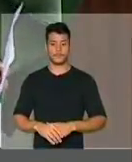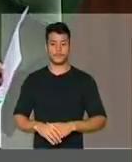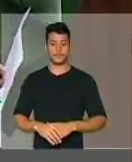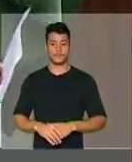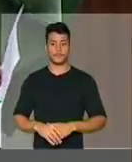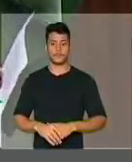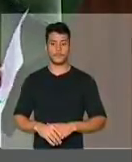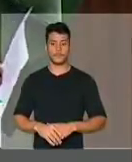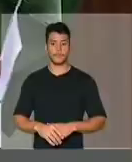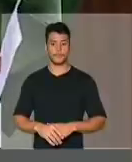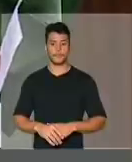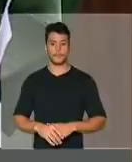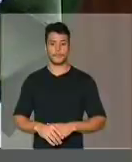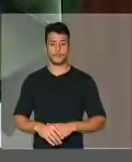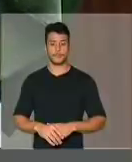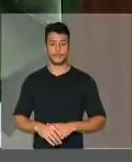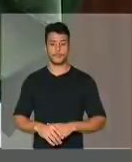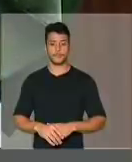Tem que ler esse trem, né?